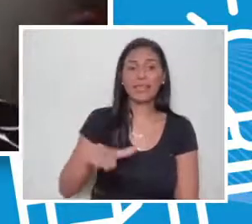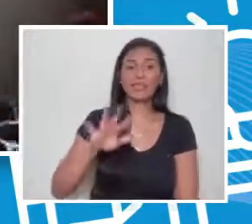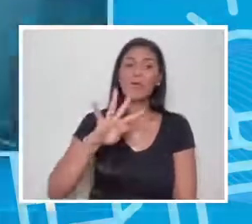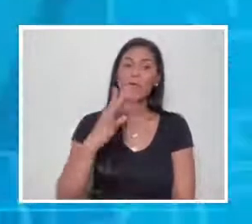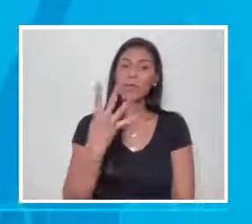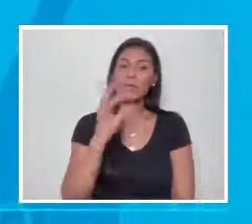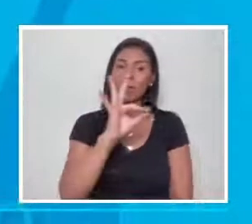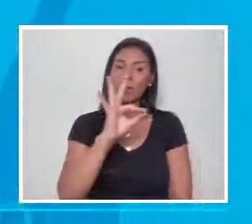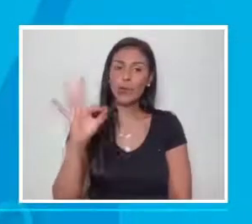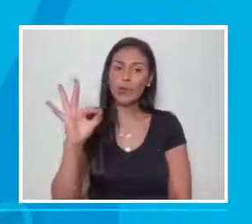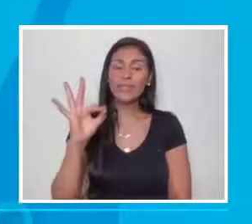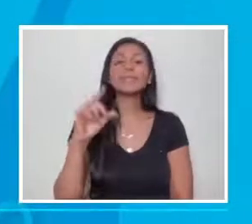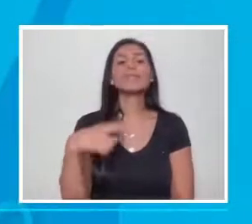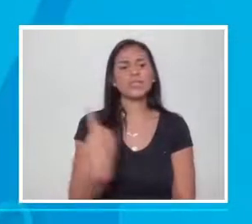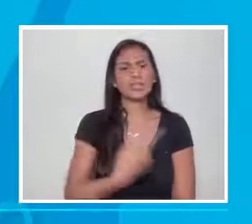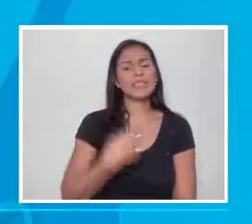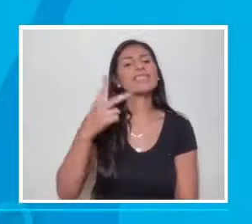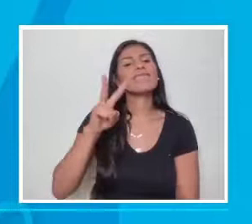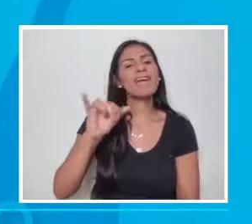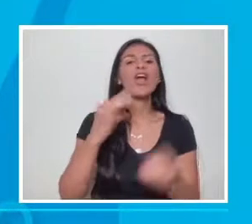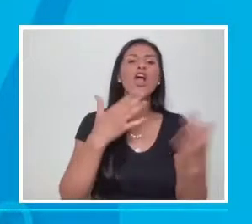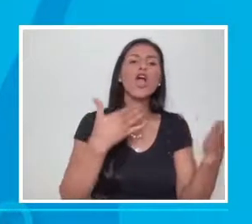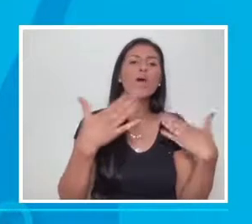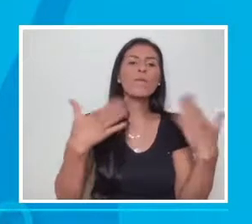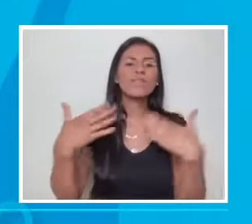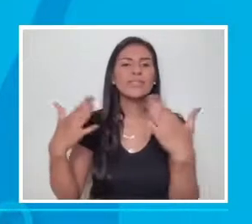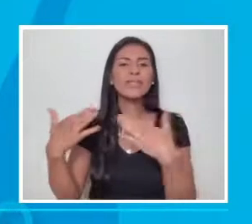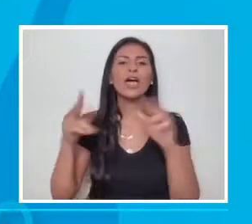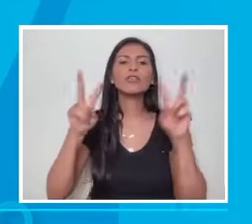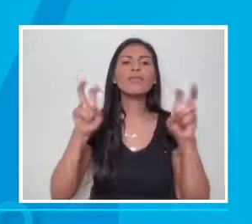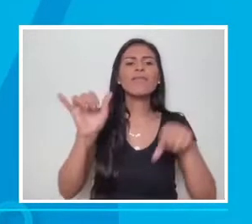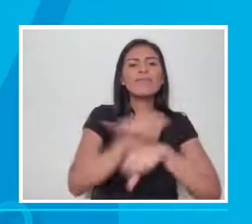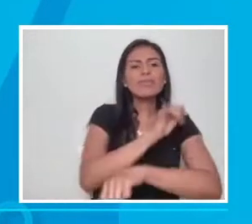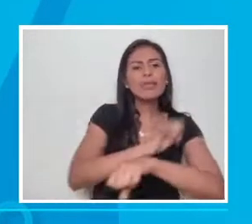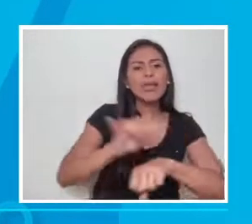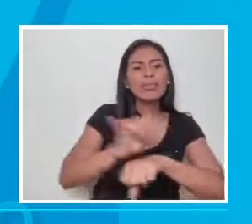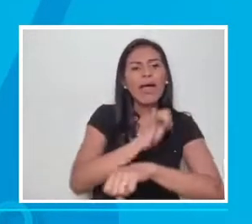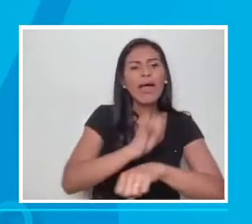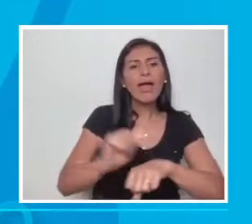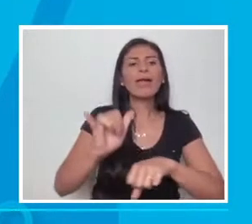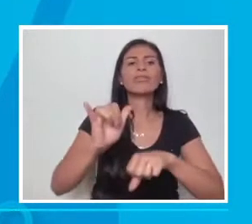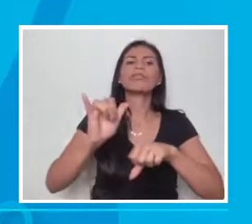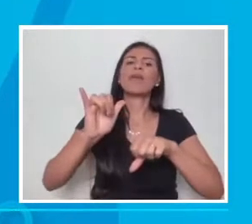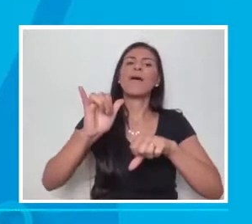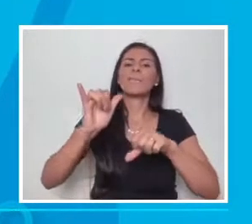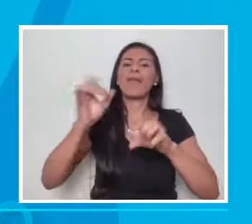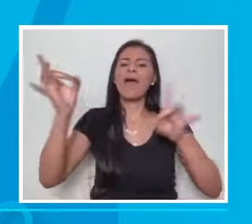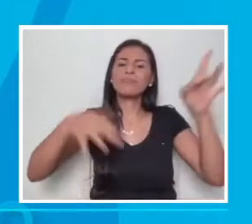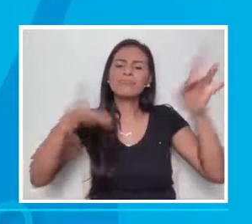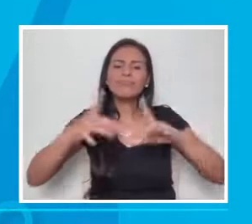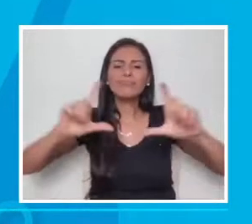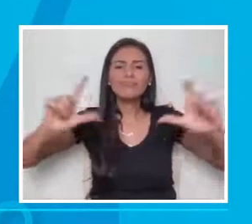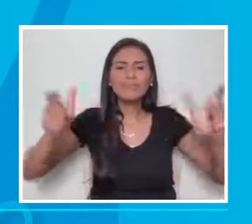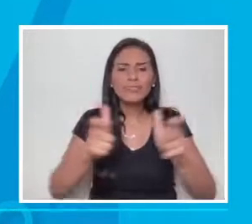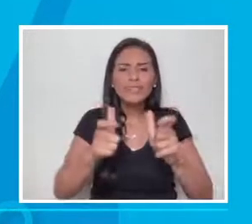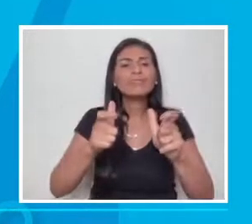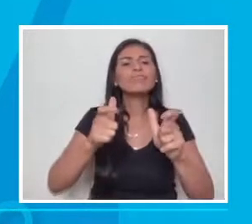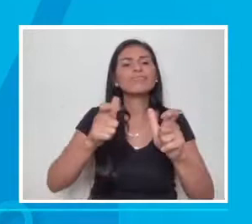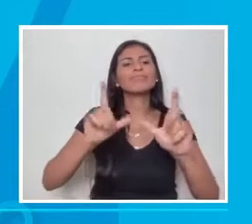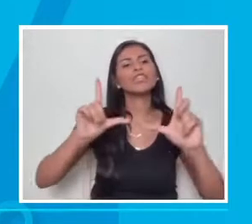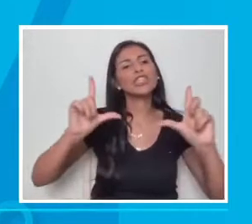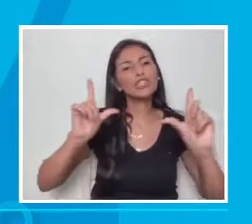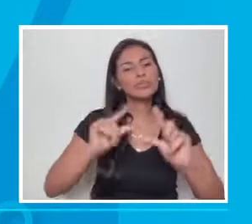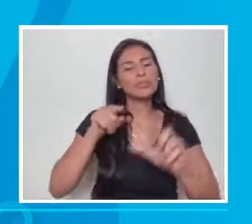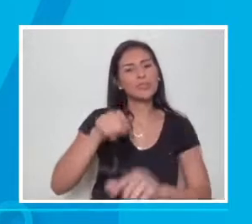conversando sobre estratégias para enfrentamento à evasão e ao abandono, numa parceria com o